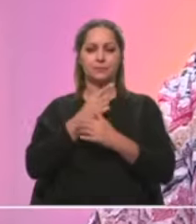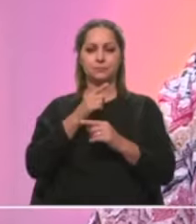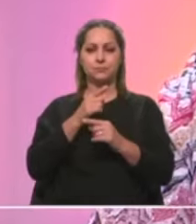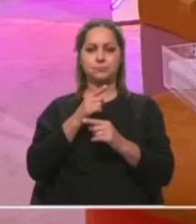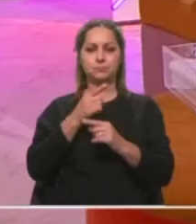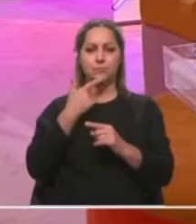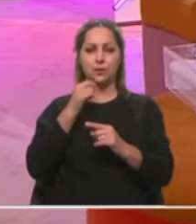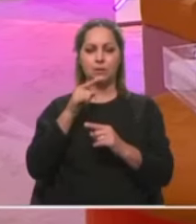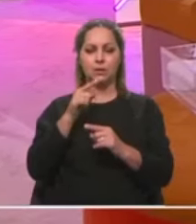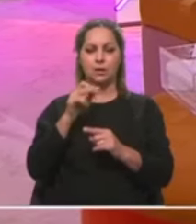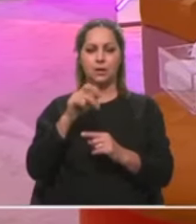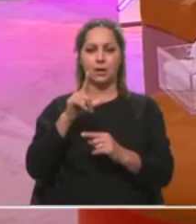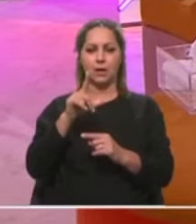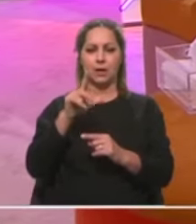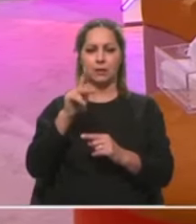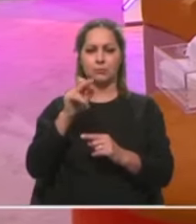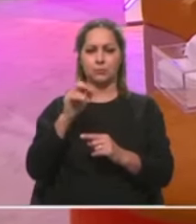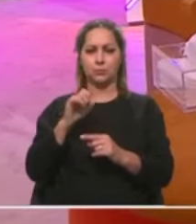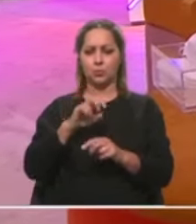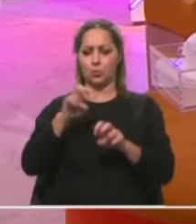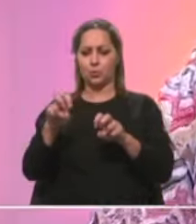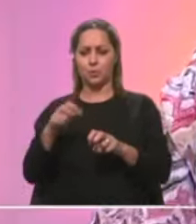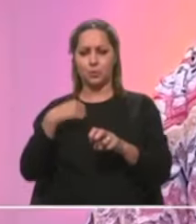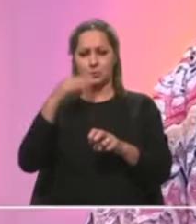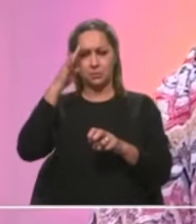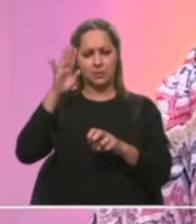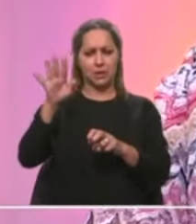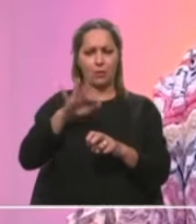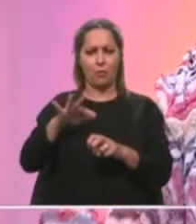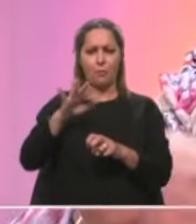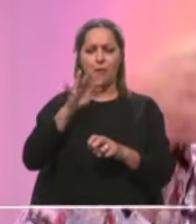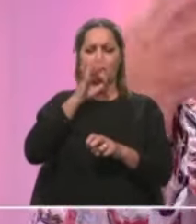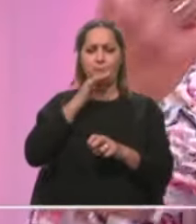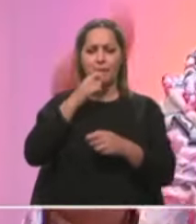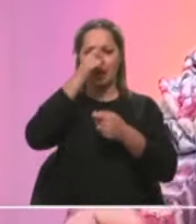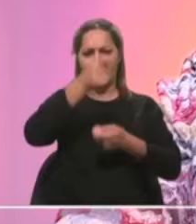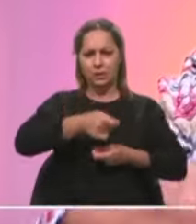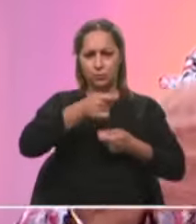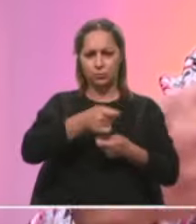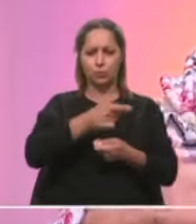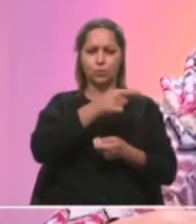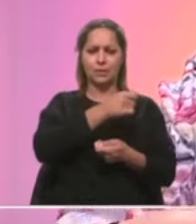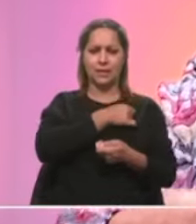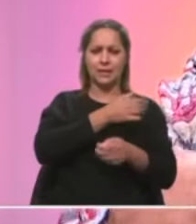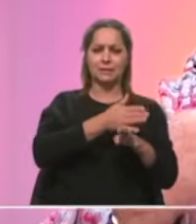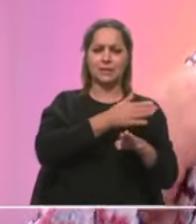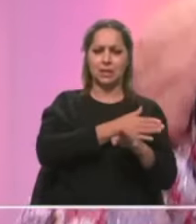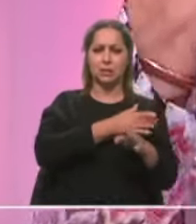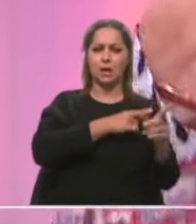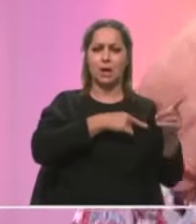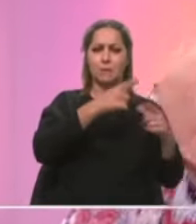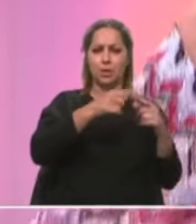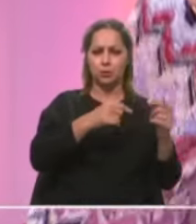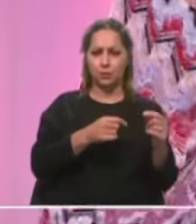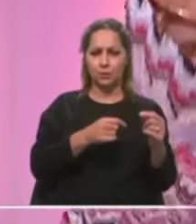te importas que eu ponha o Álvaro Canessas ao teu lado? Eu sabia que eles eram de uma família de agricultores que tinham vivido na Amadora.